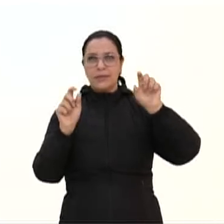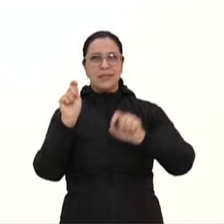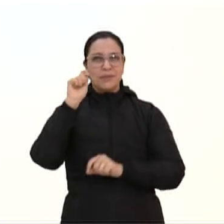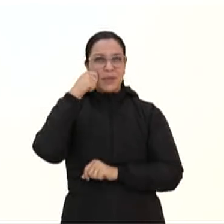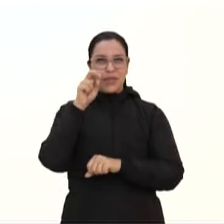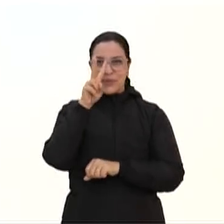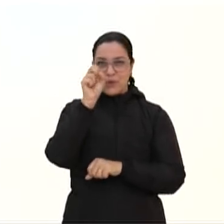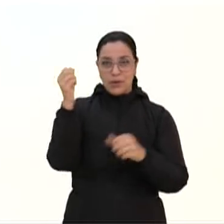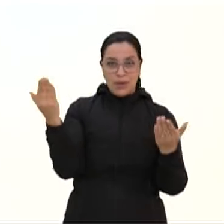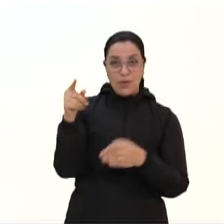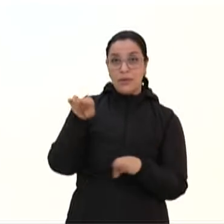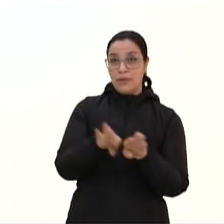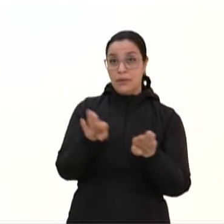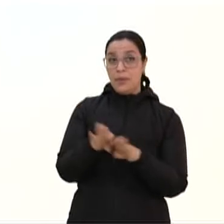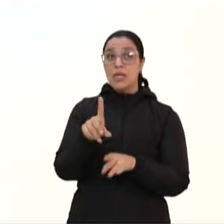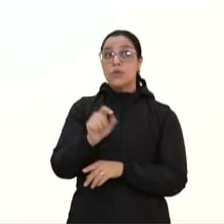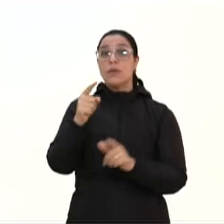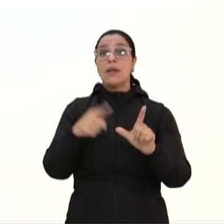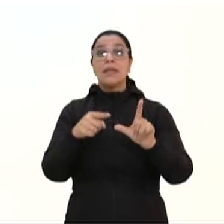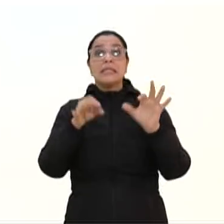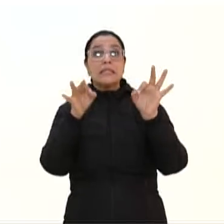não param por aqui.